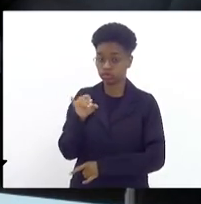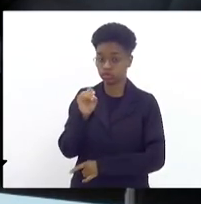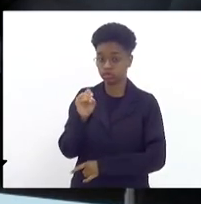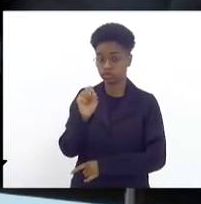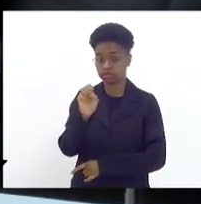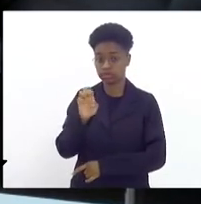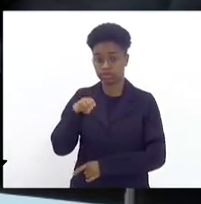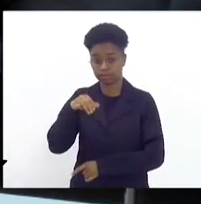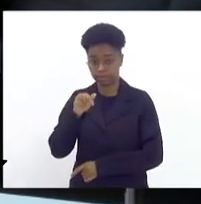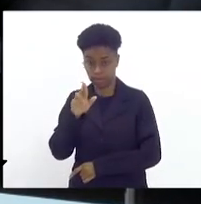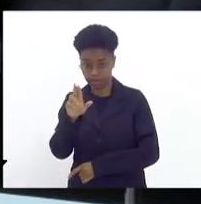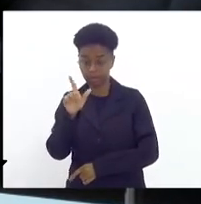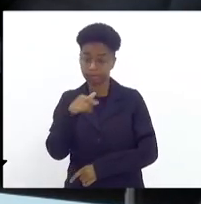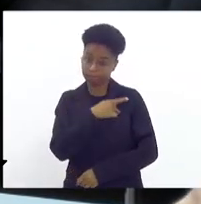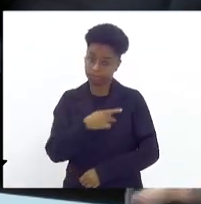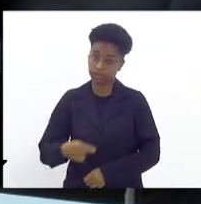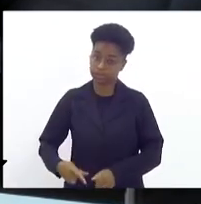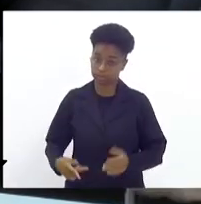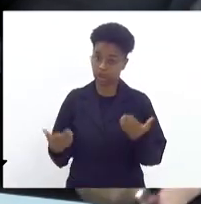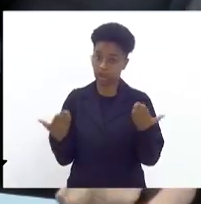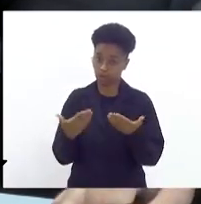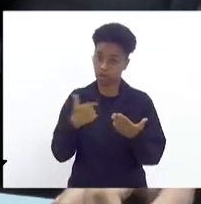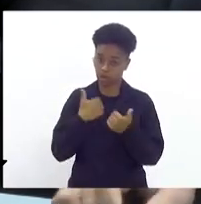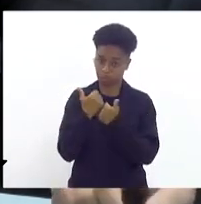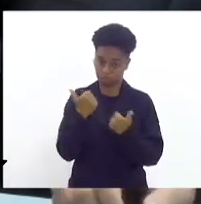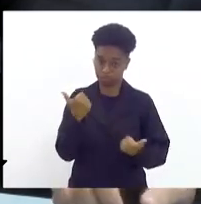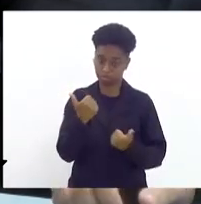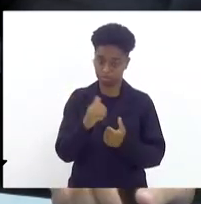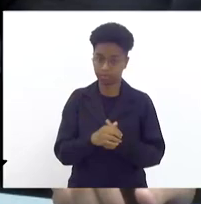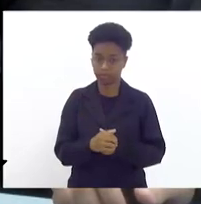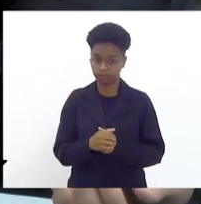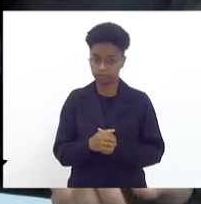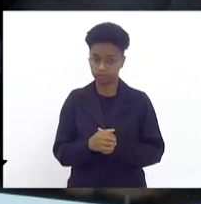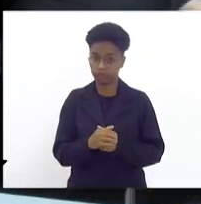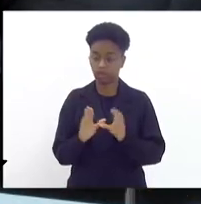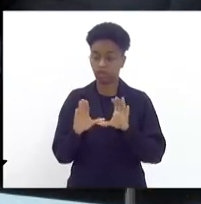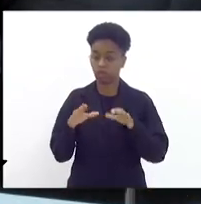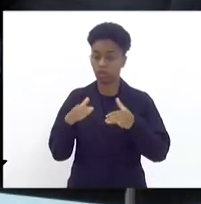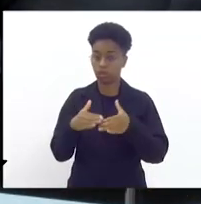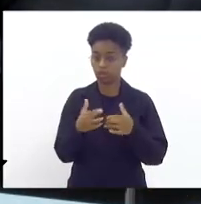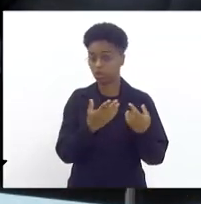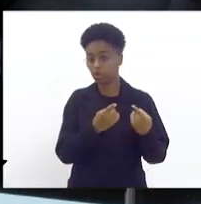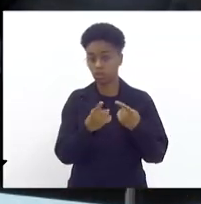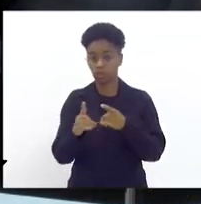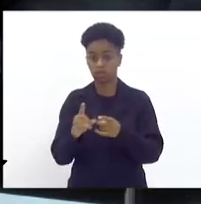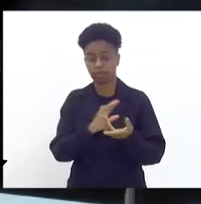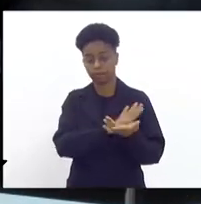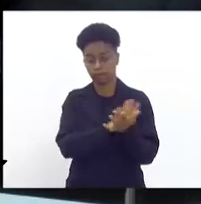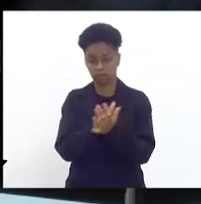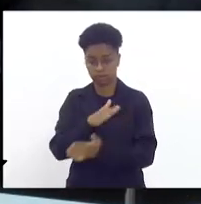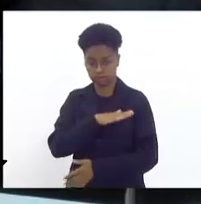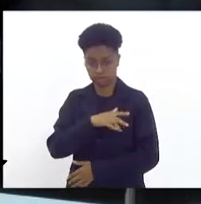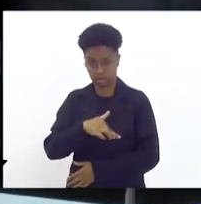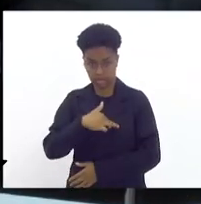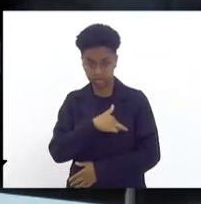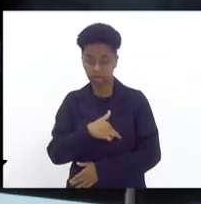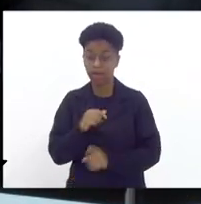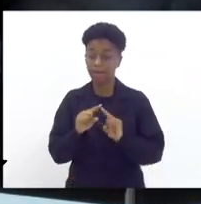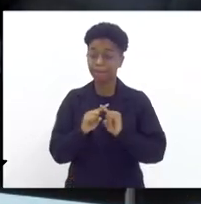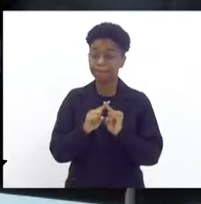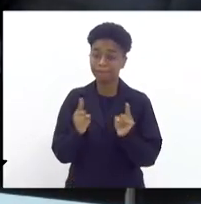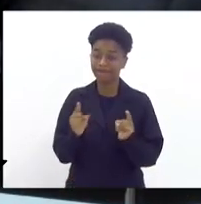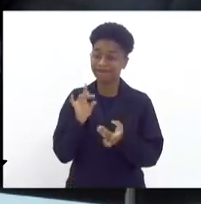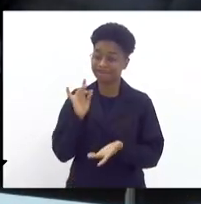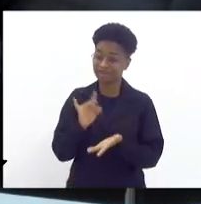que preside atualmente, eu sou vice, da Comissão contra a Intolerância Religiosa. Na verdade, quando eu